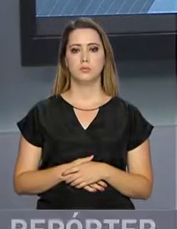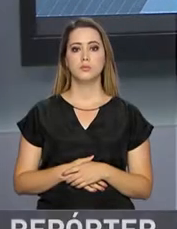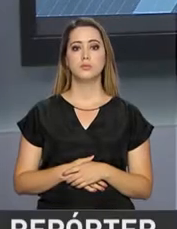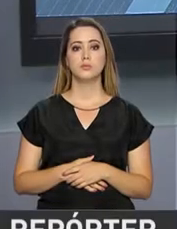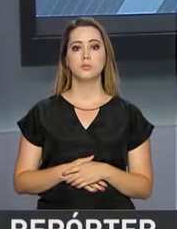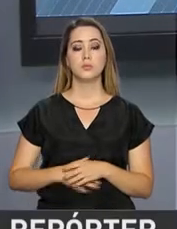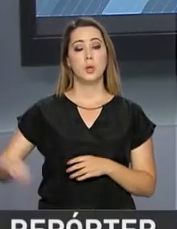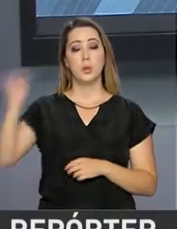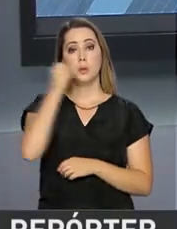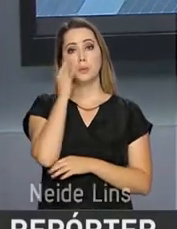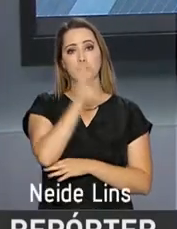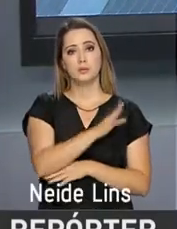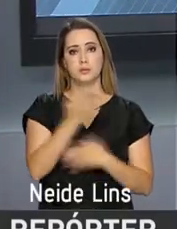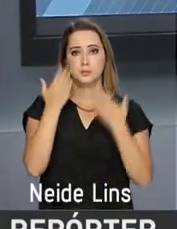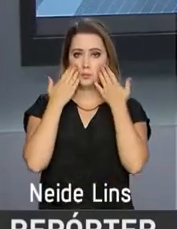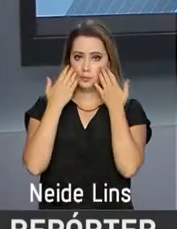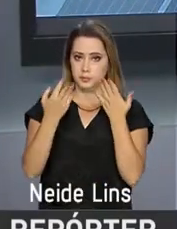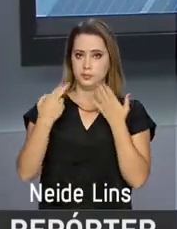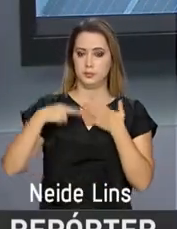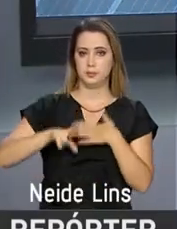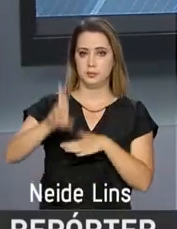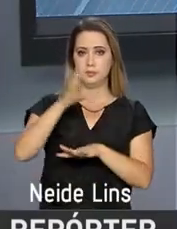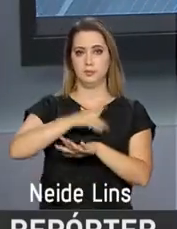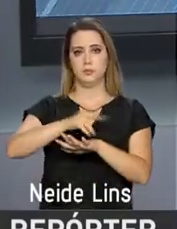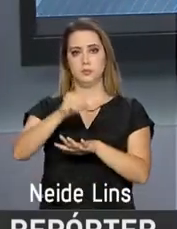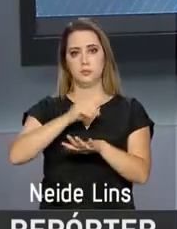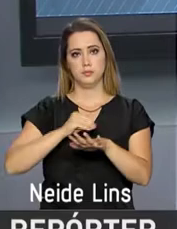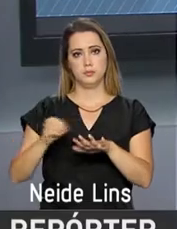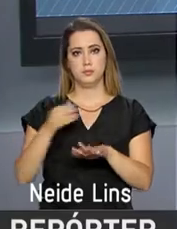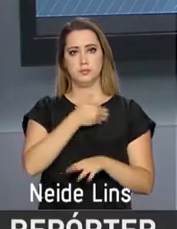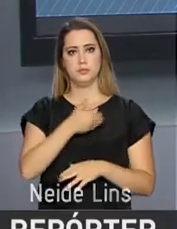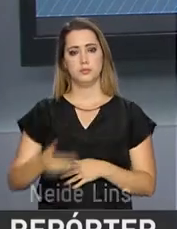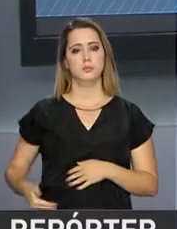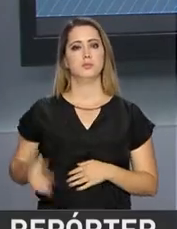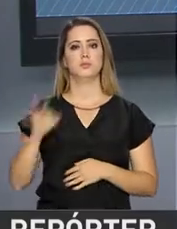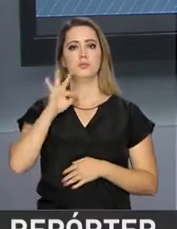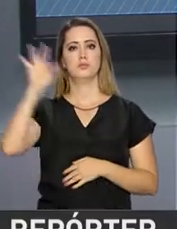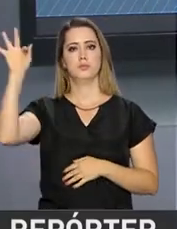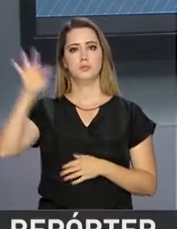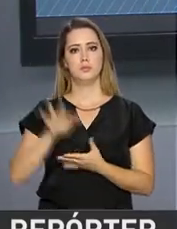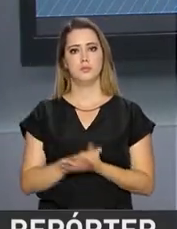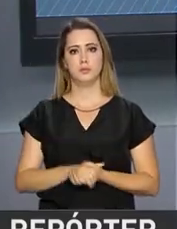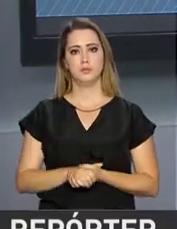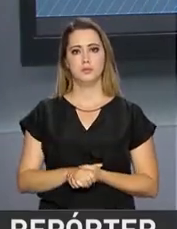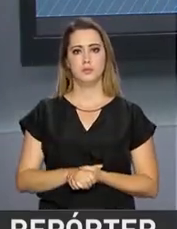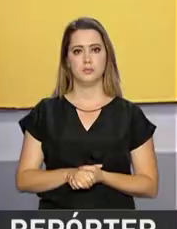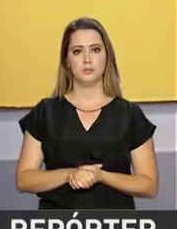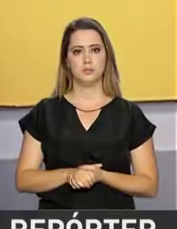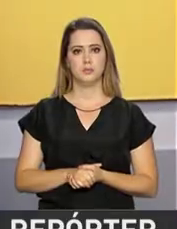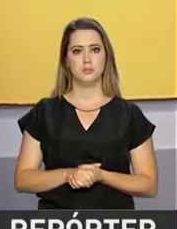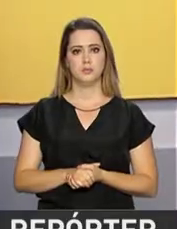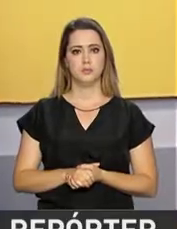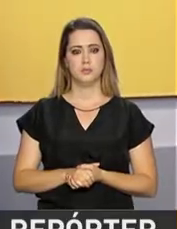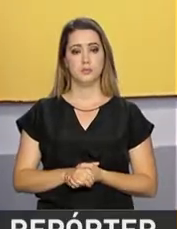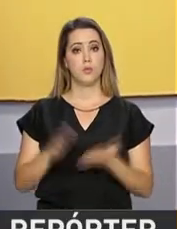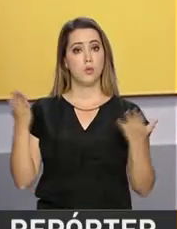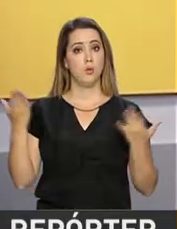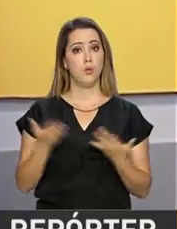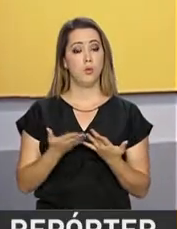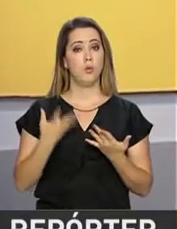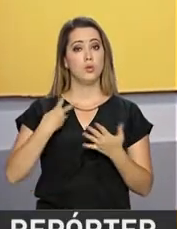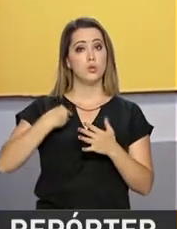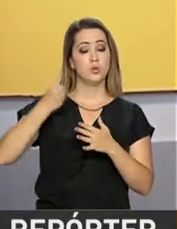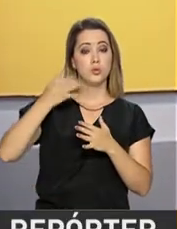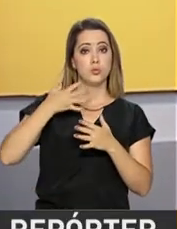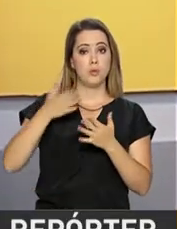olá boa tarde começa agora mais uma edição do repórter nbr com as notícias do governo federal hoje durante